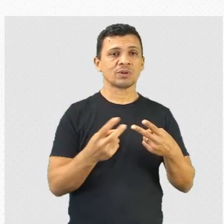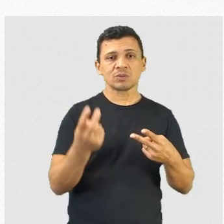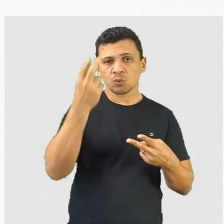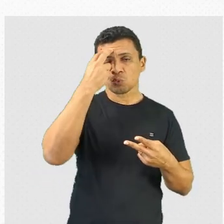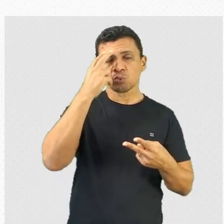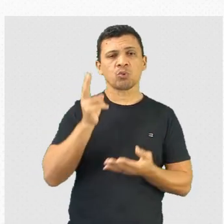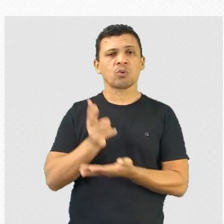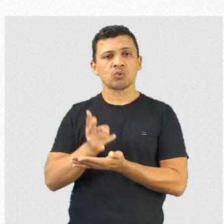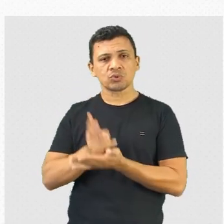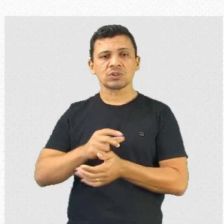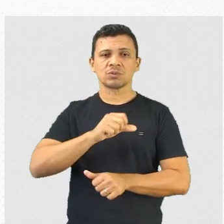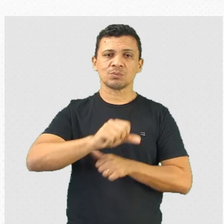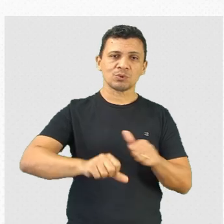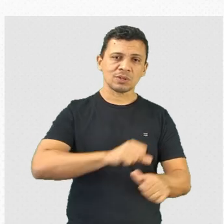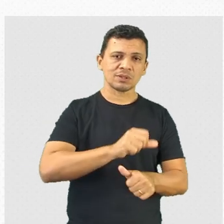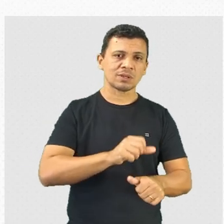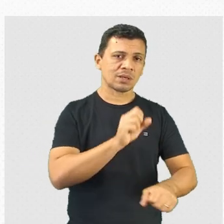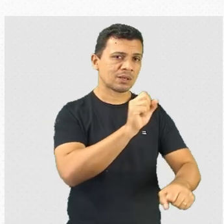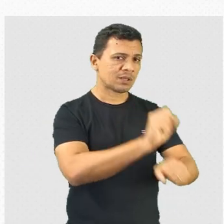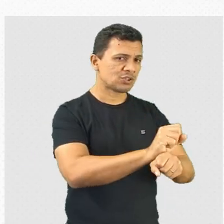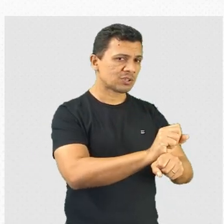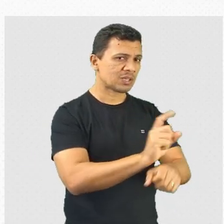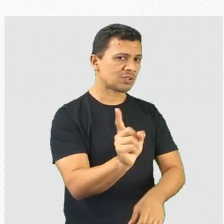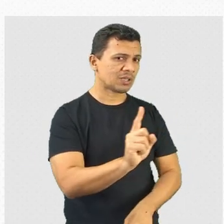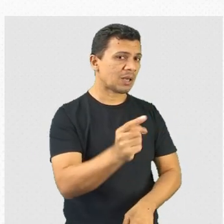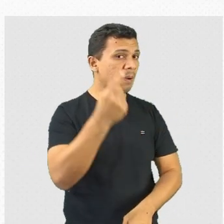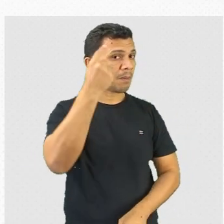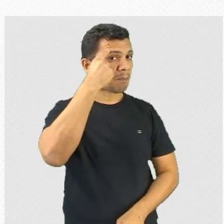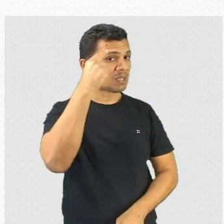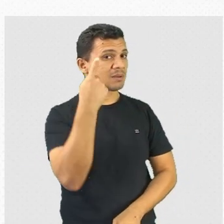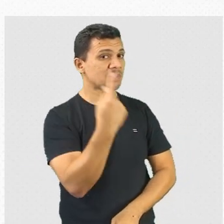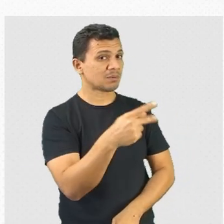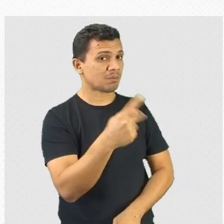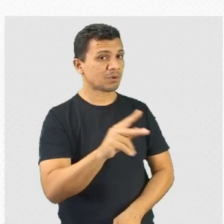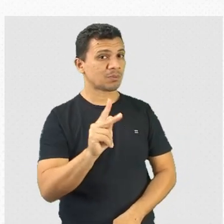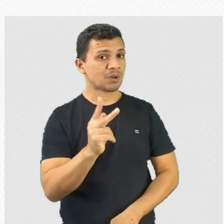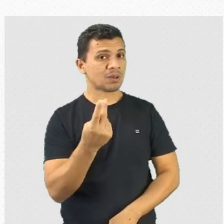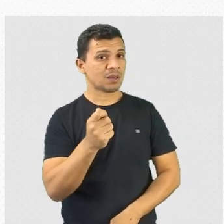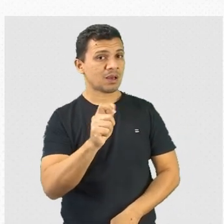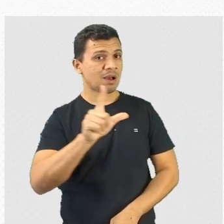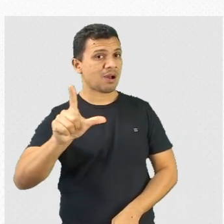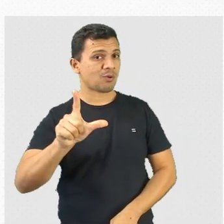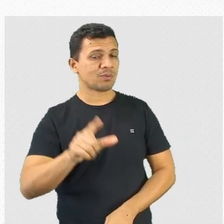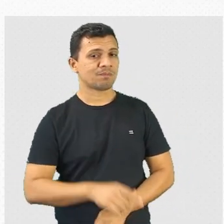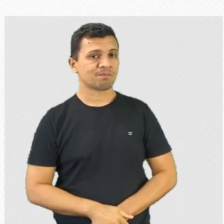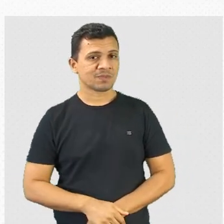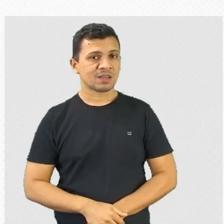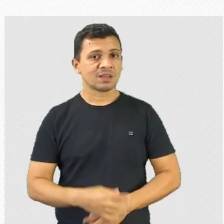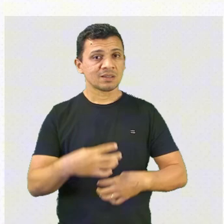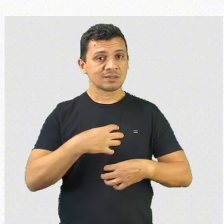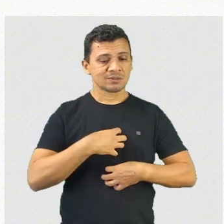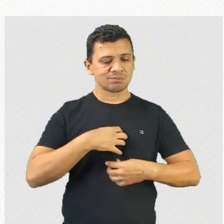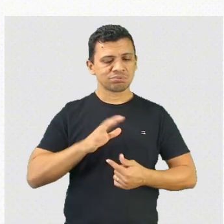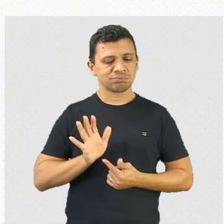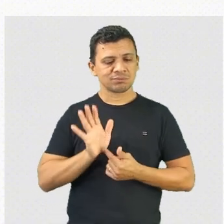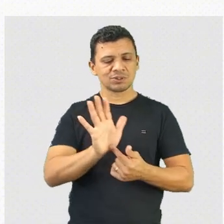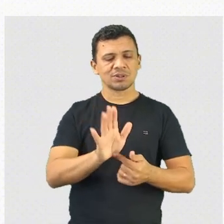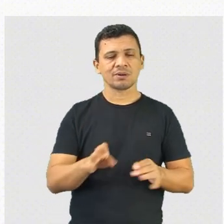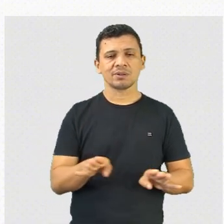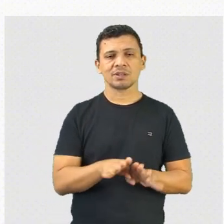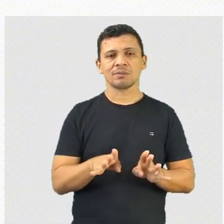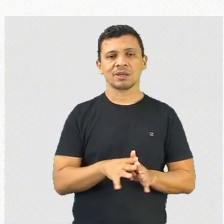transformações, não é estática, assim como pensava Stuart Hall. O que vai gerar o quê? Tanto oportunidade de expressão, né, quanto conflitos